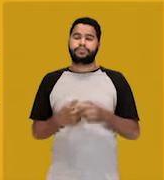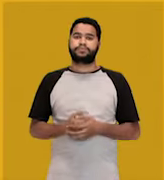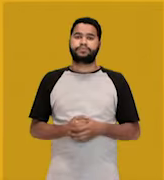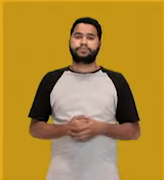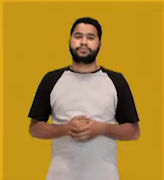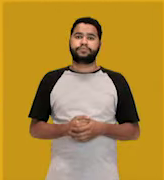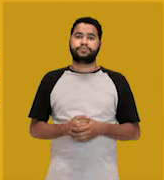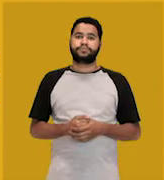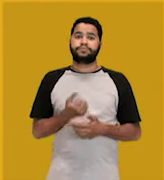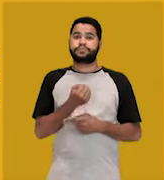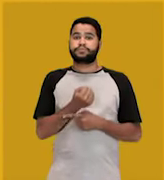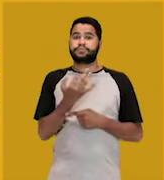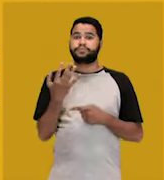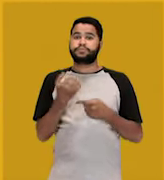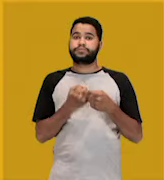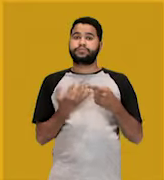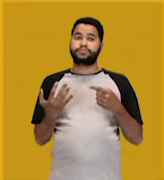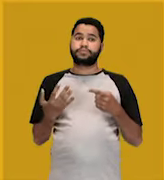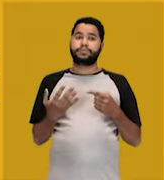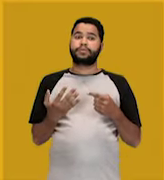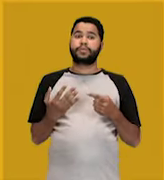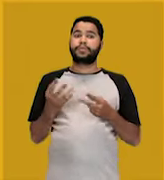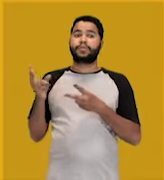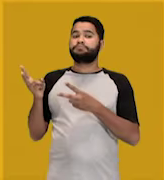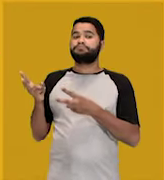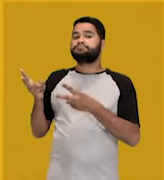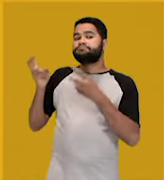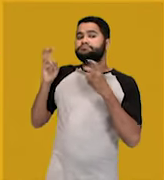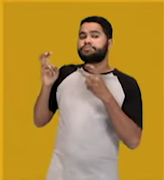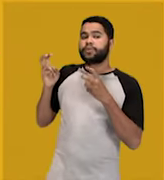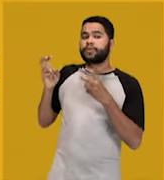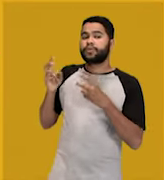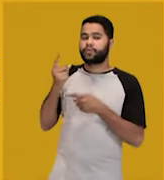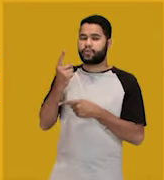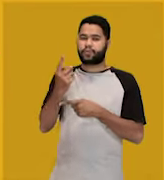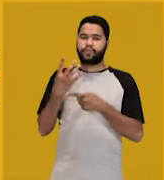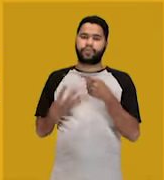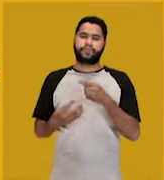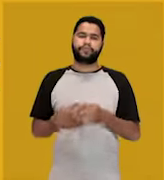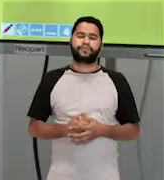Essa fração deve ser lida da seguinte maneira: 1/4.